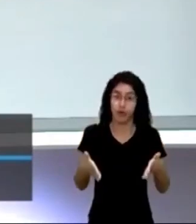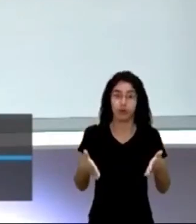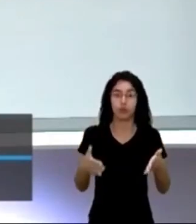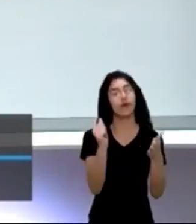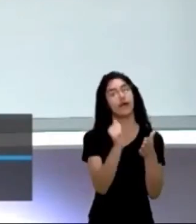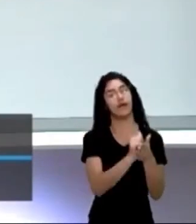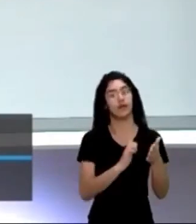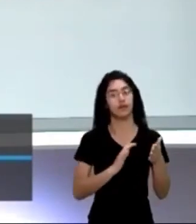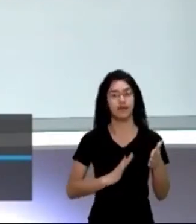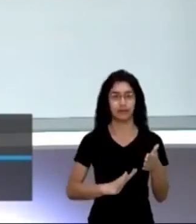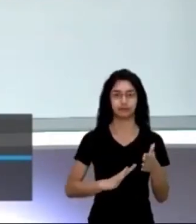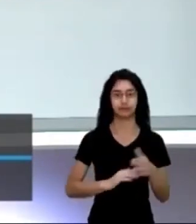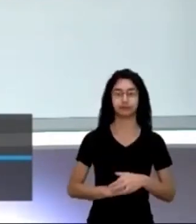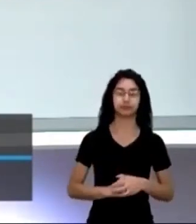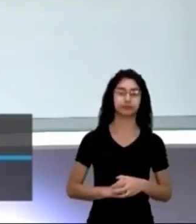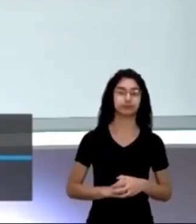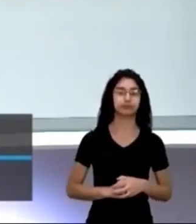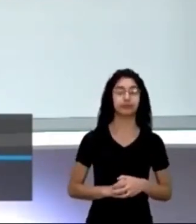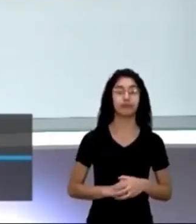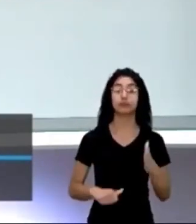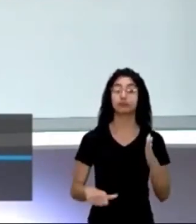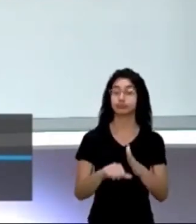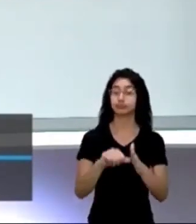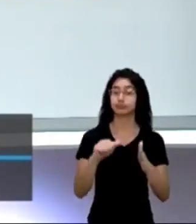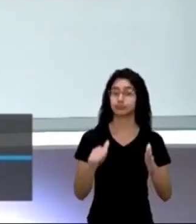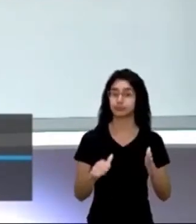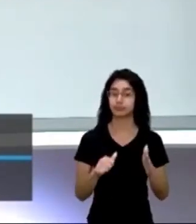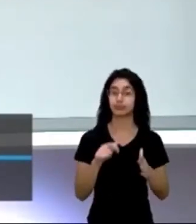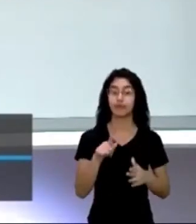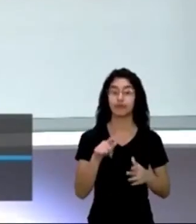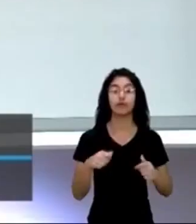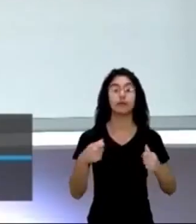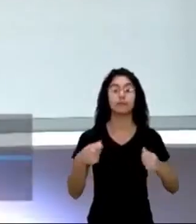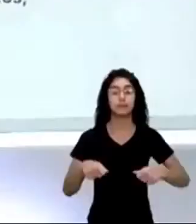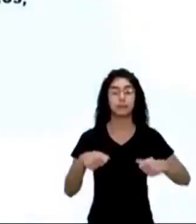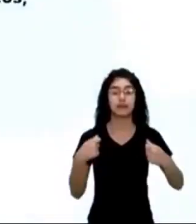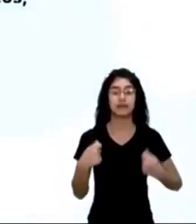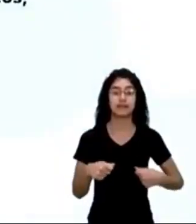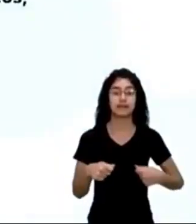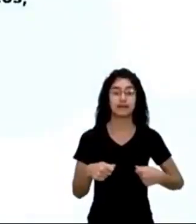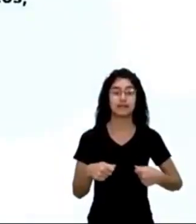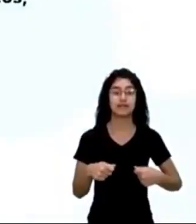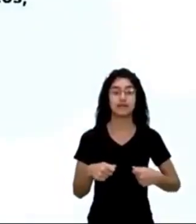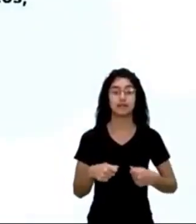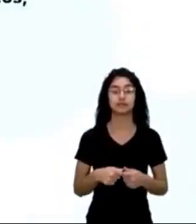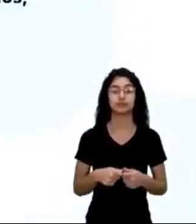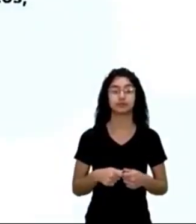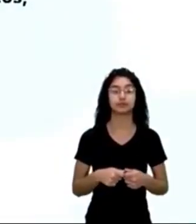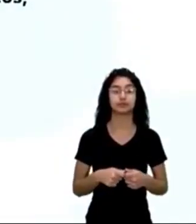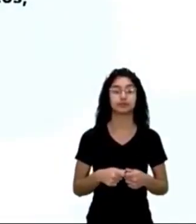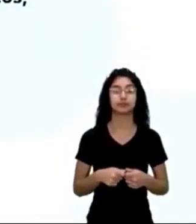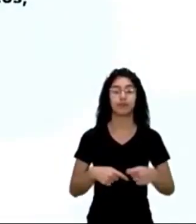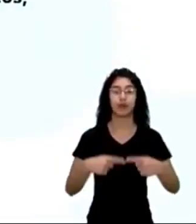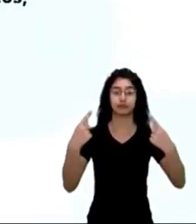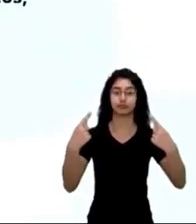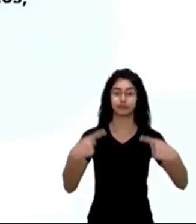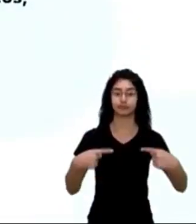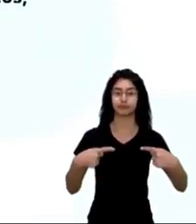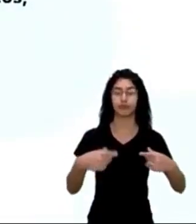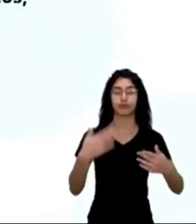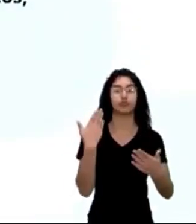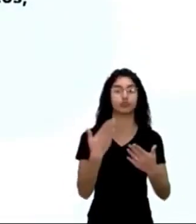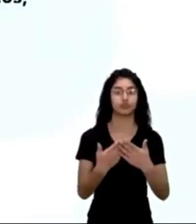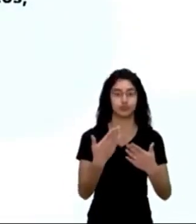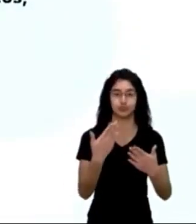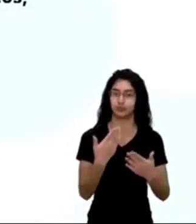bom? Então a primeira coisa, você deve aceitar o desafio, está aparecendo para você aí na tela, de